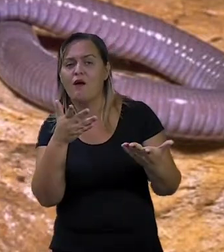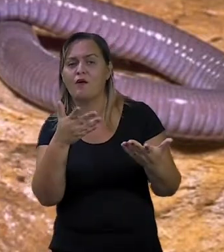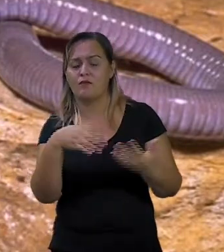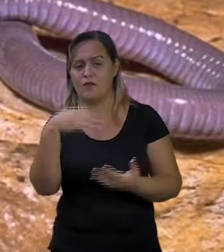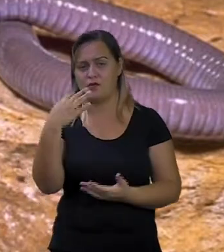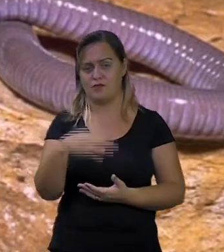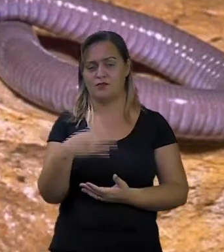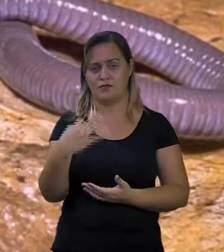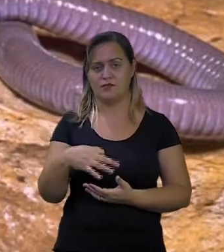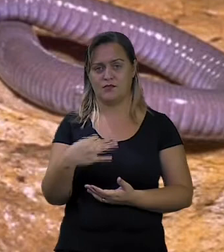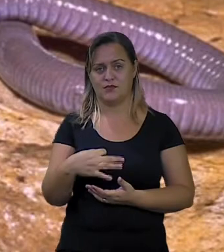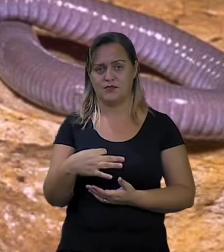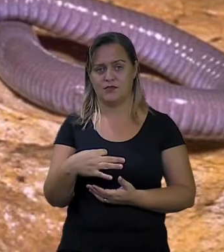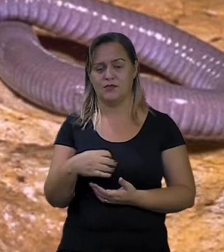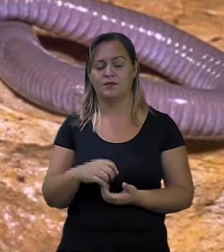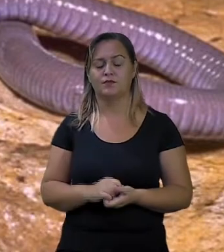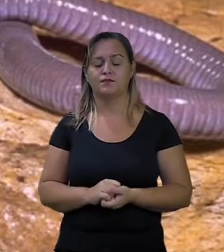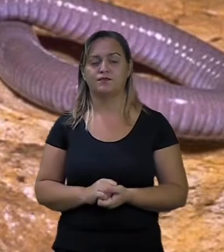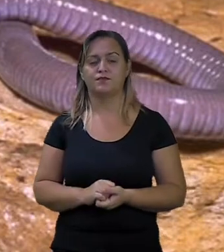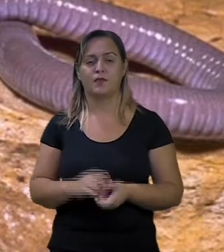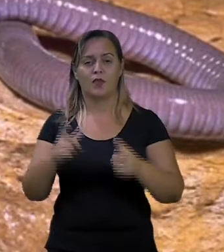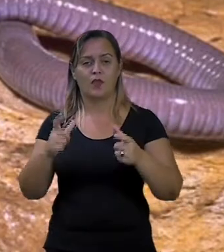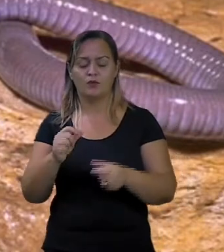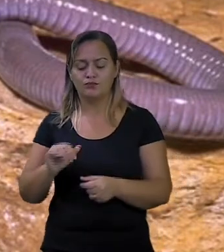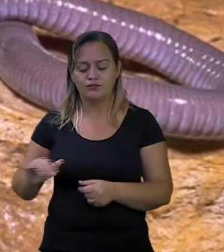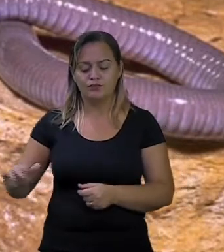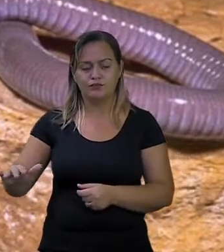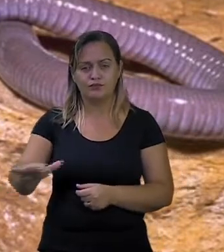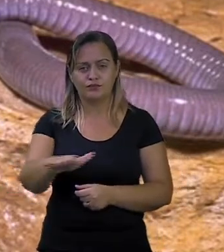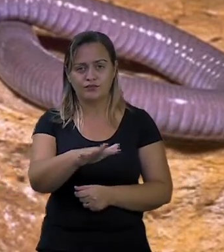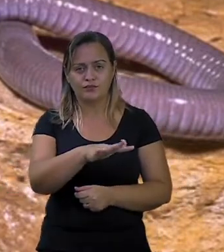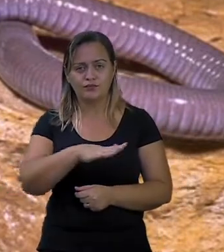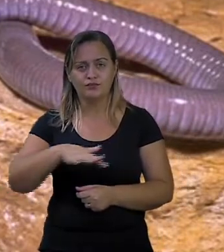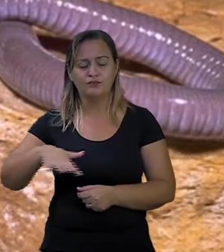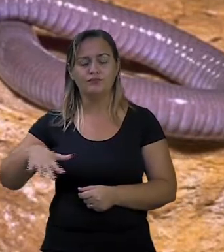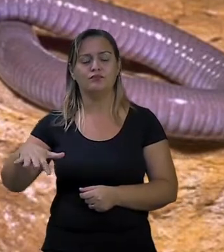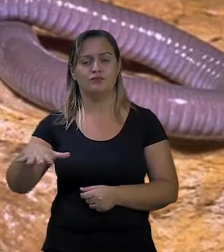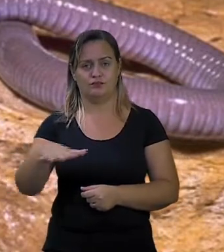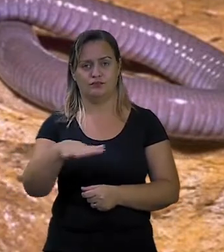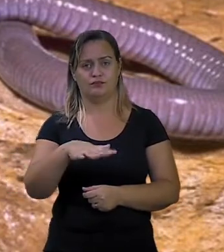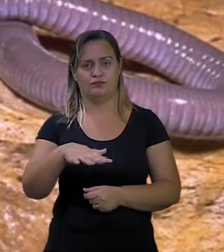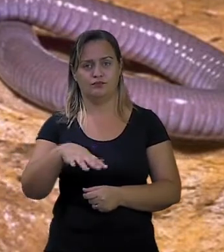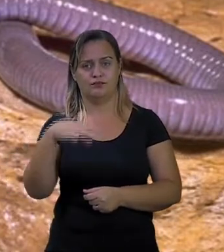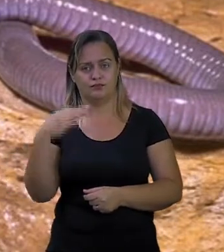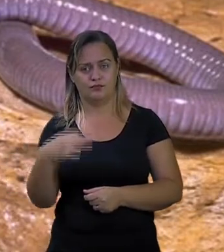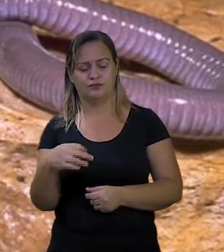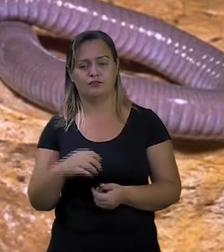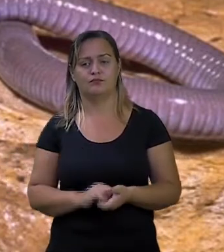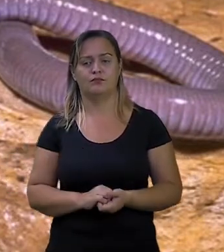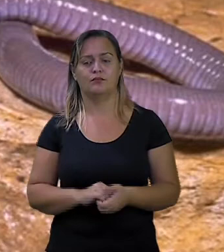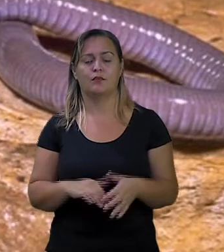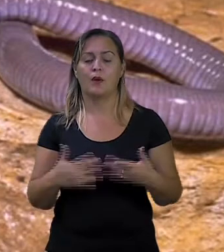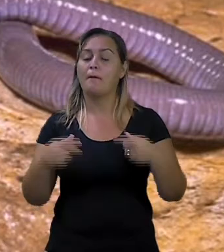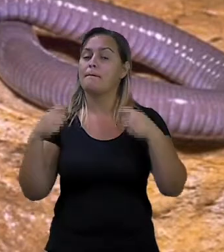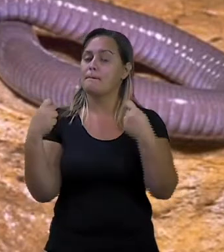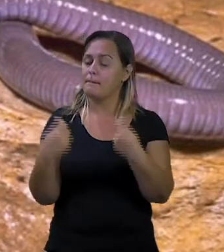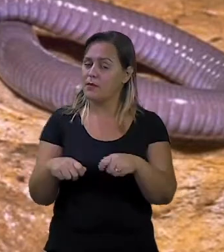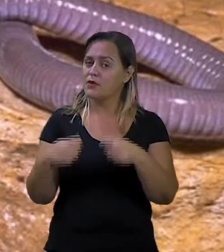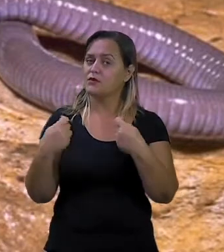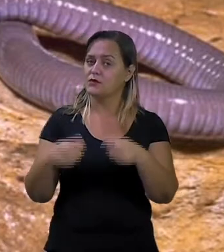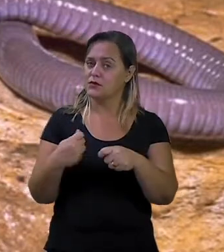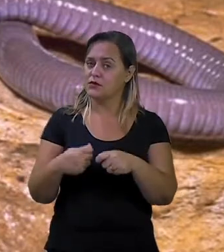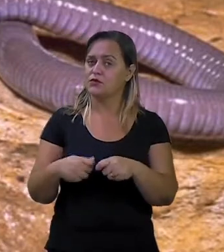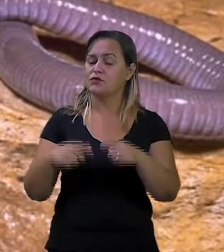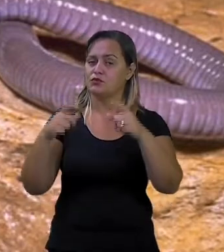são colocados no meio ambiente onde esse ser está inserido, e então ele precisa de um